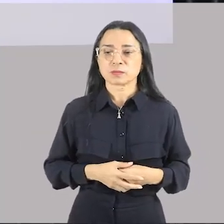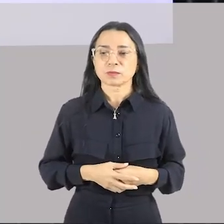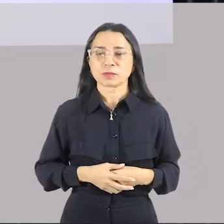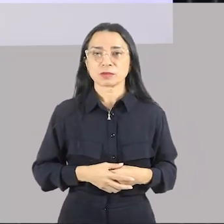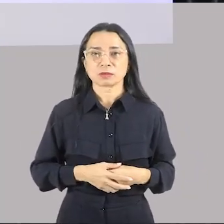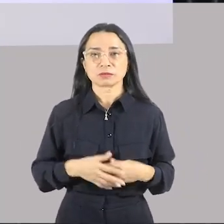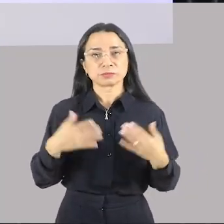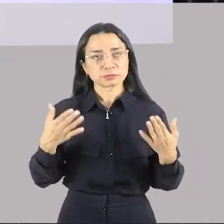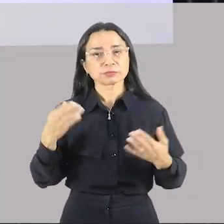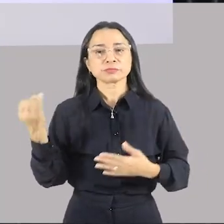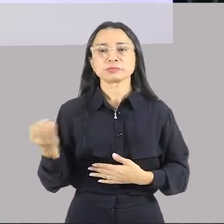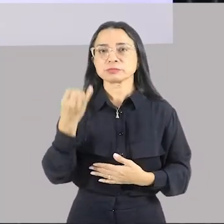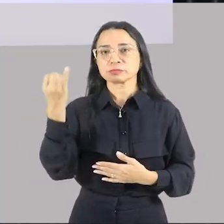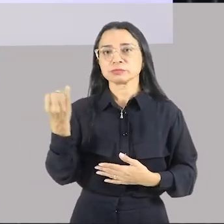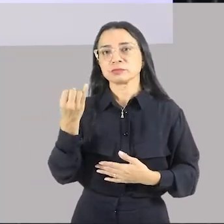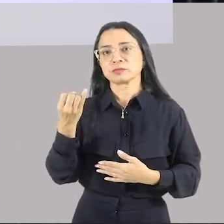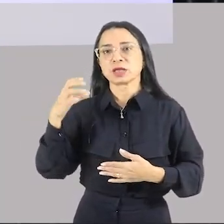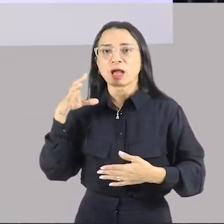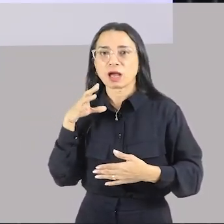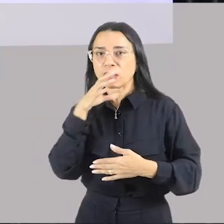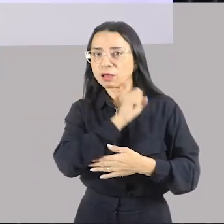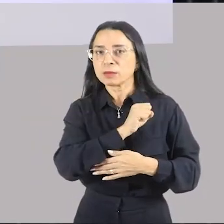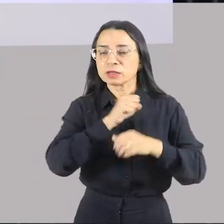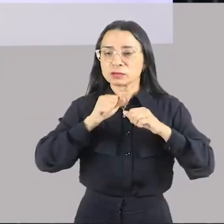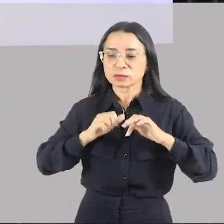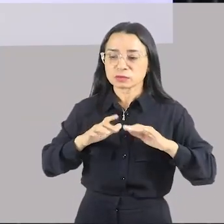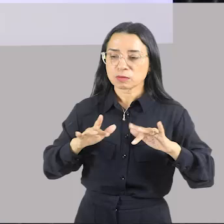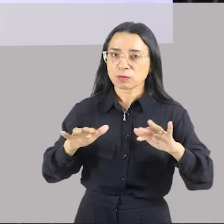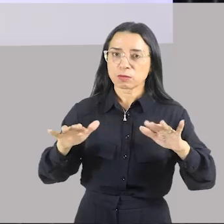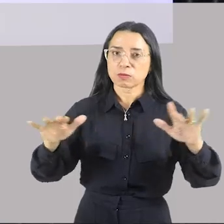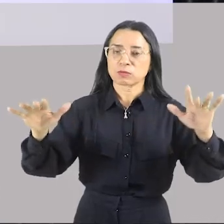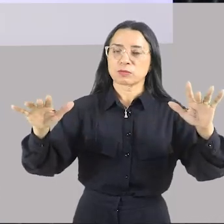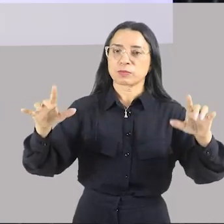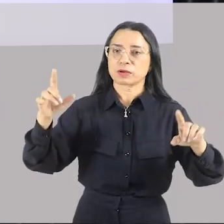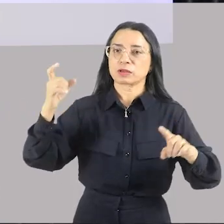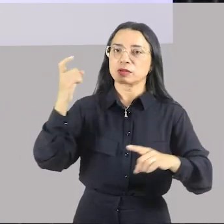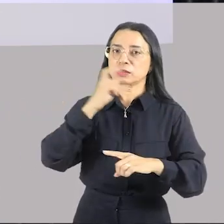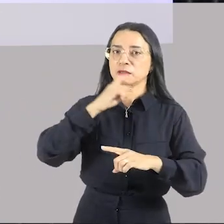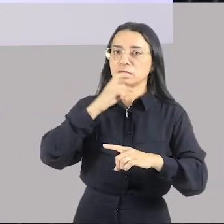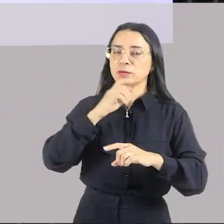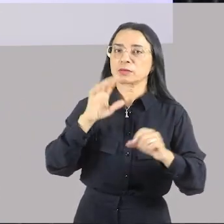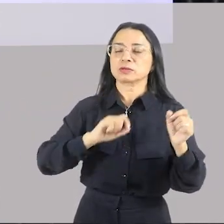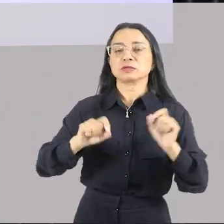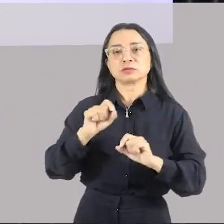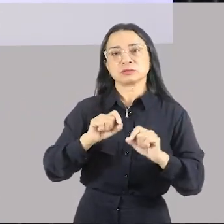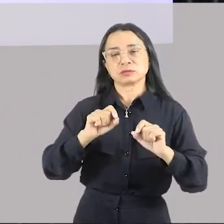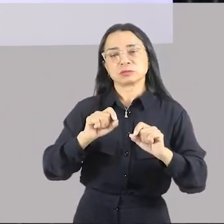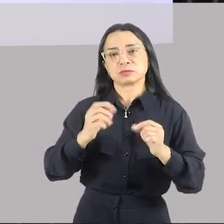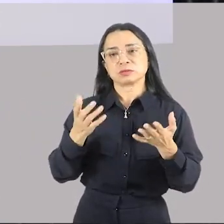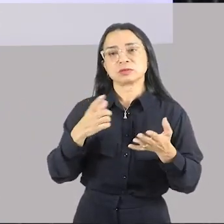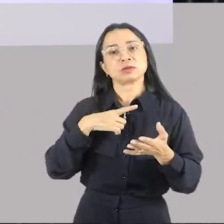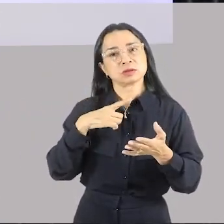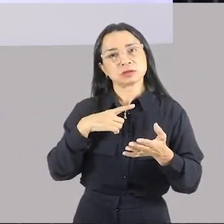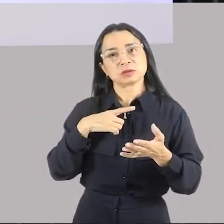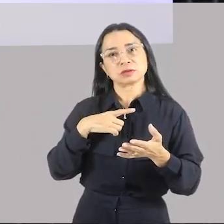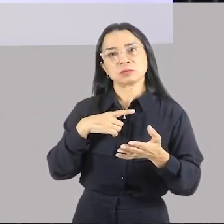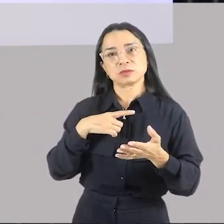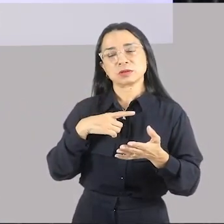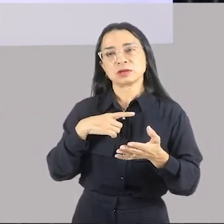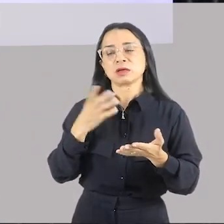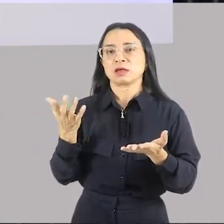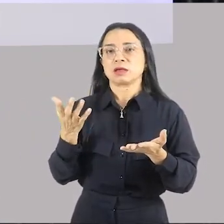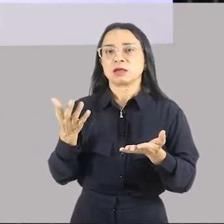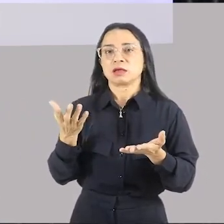é importante que na velocidade que se espalha a fake news e no alcance que ela tenha também alcance a